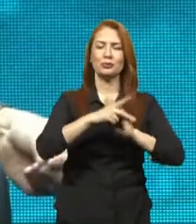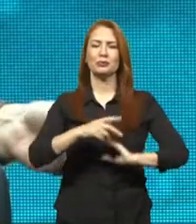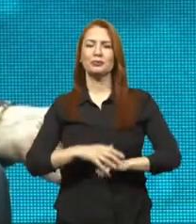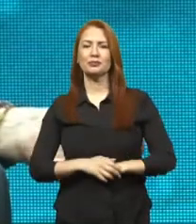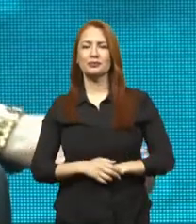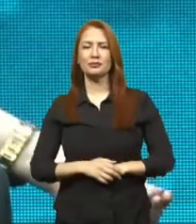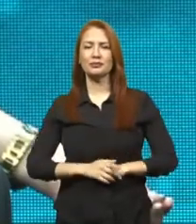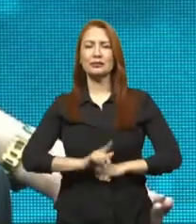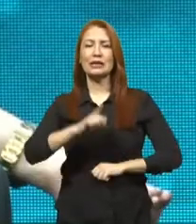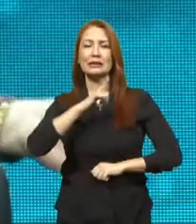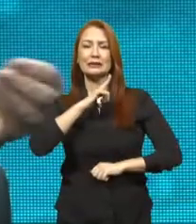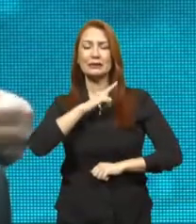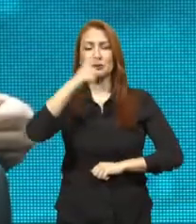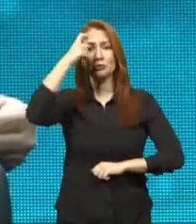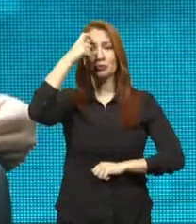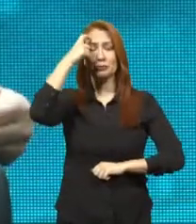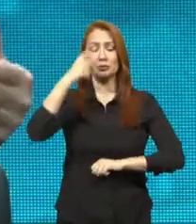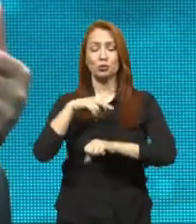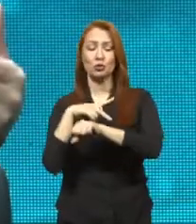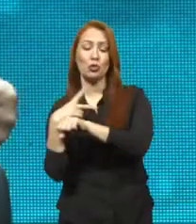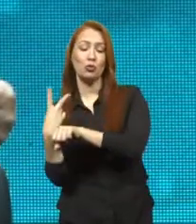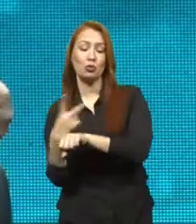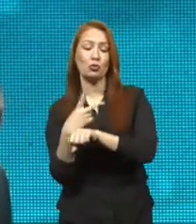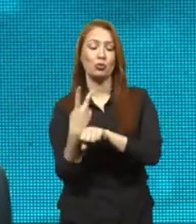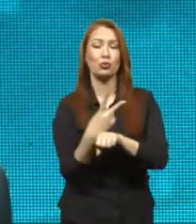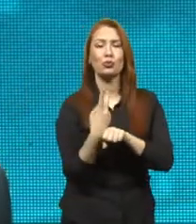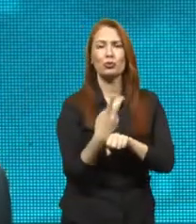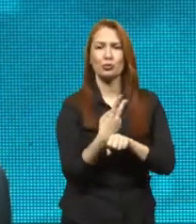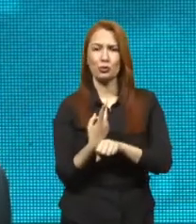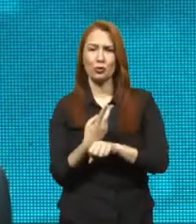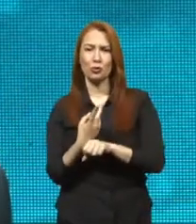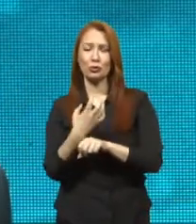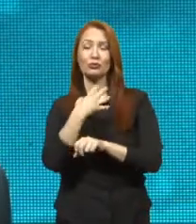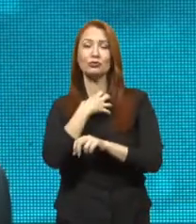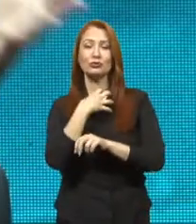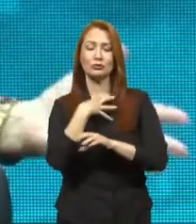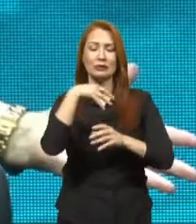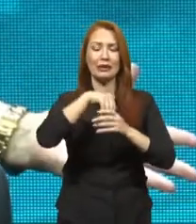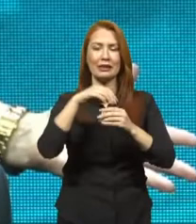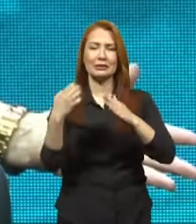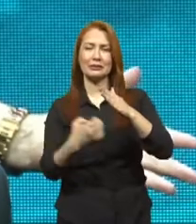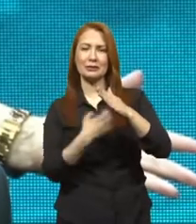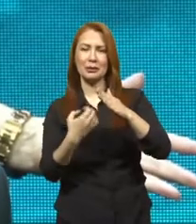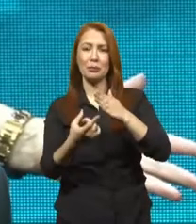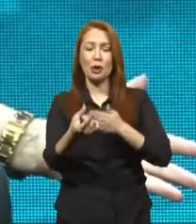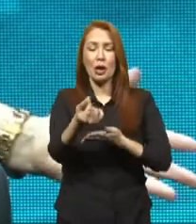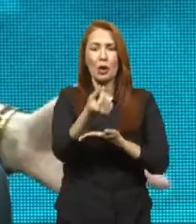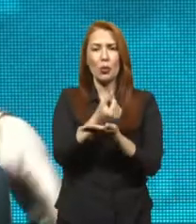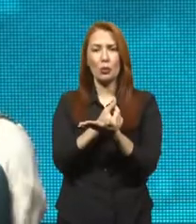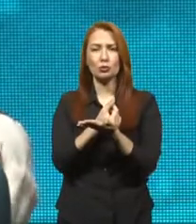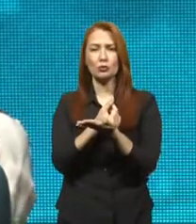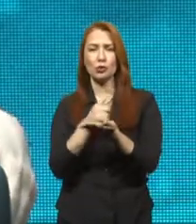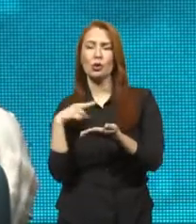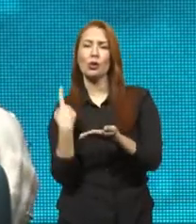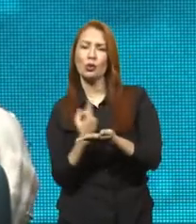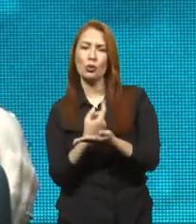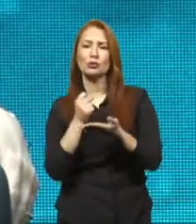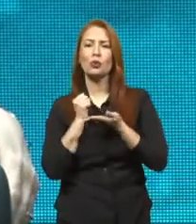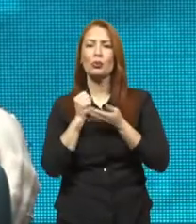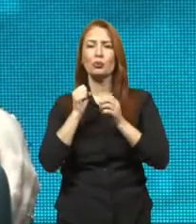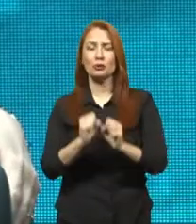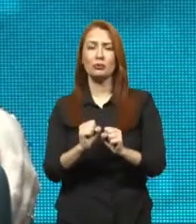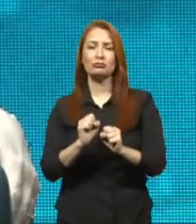de buscar recursos no mercado, né, nas empresas, que nós possamos, então, apoiar, fazer o apoio